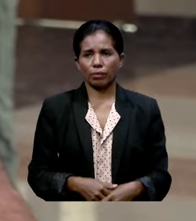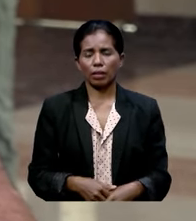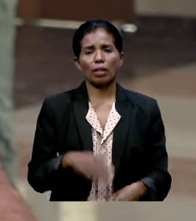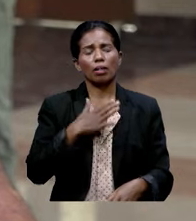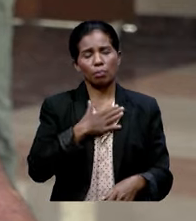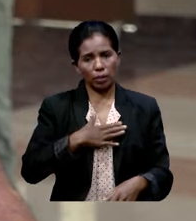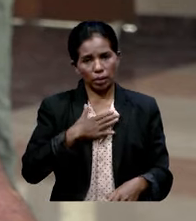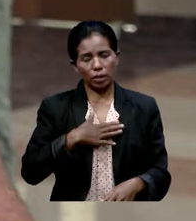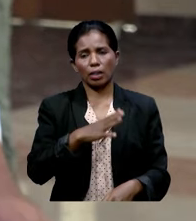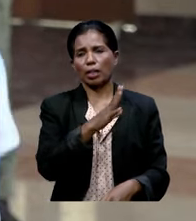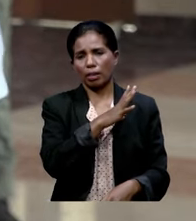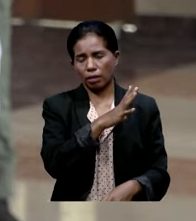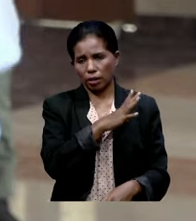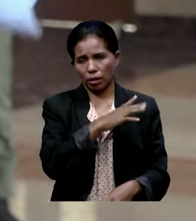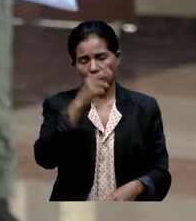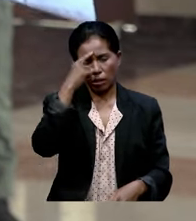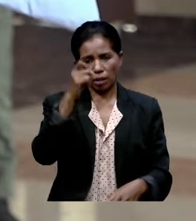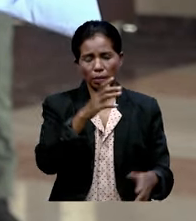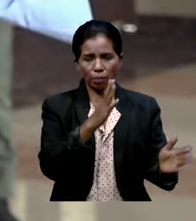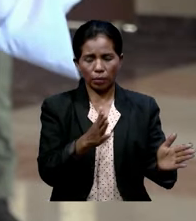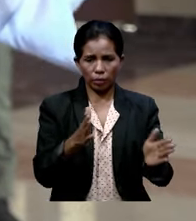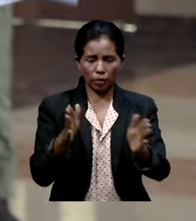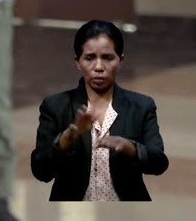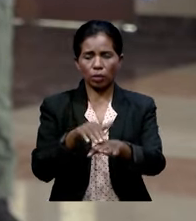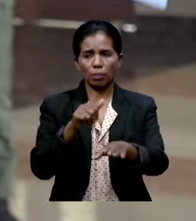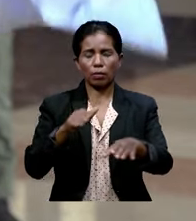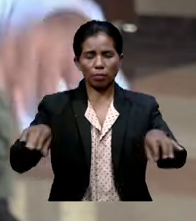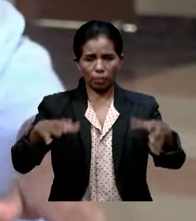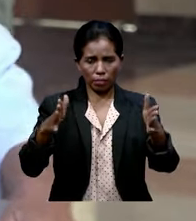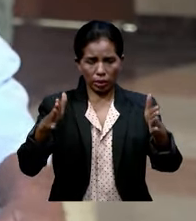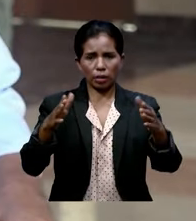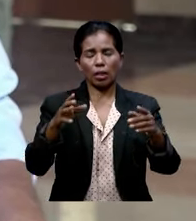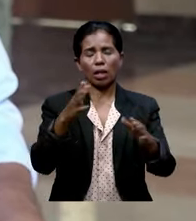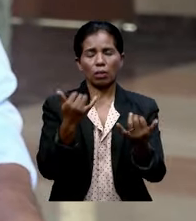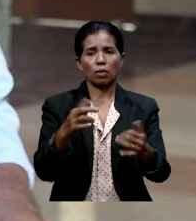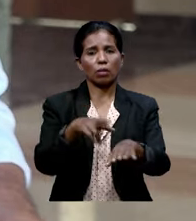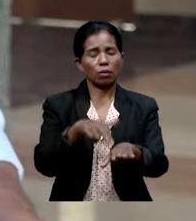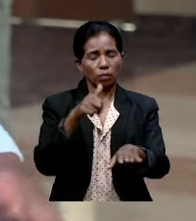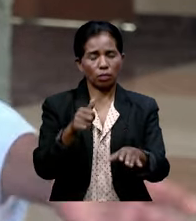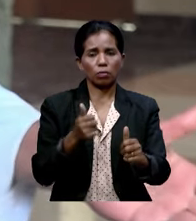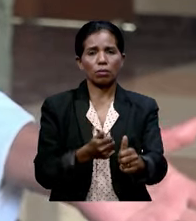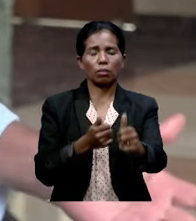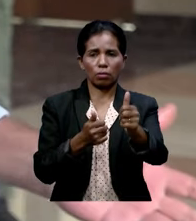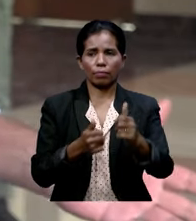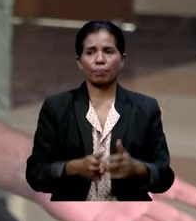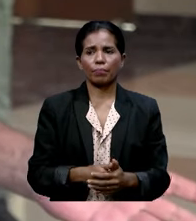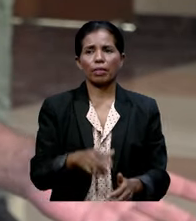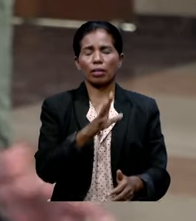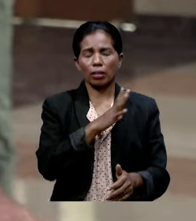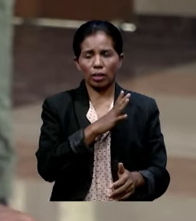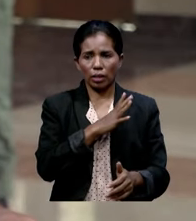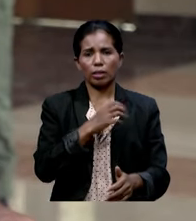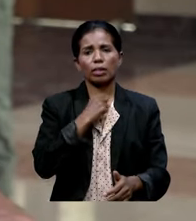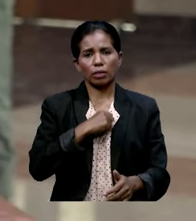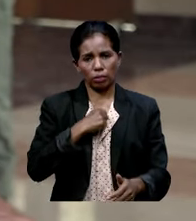Favor, ir a rei. Também há processo de recrutamento de professores agora, lá o ela. Rim, desculpa.